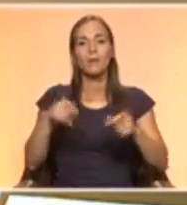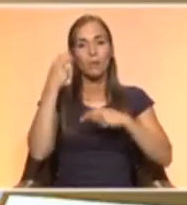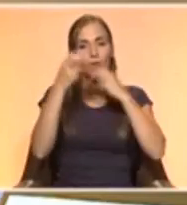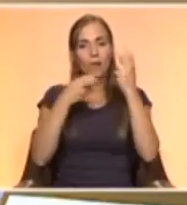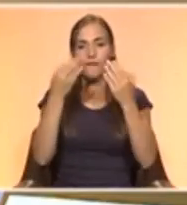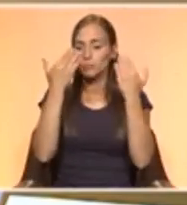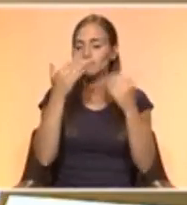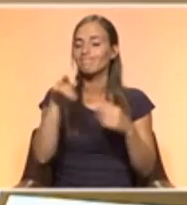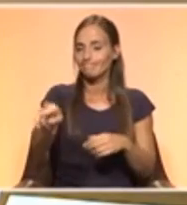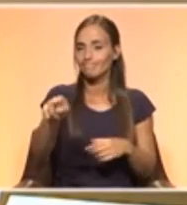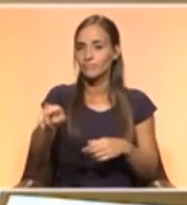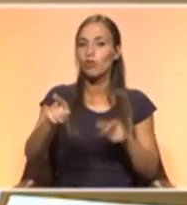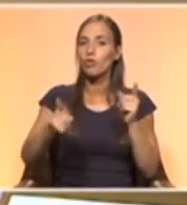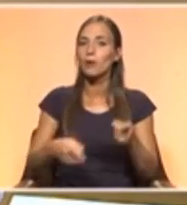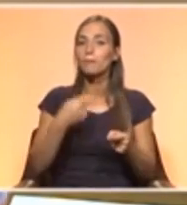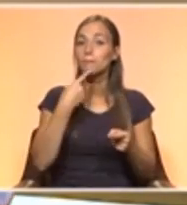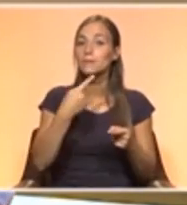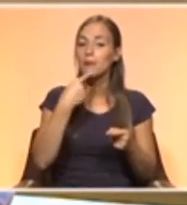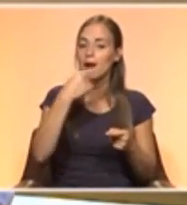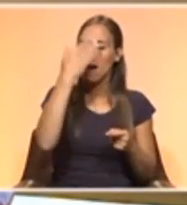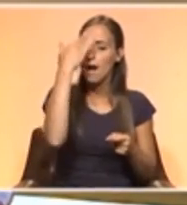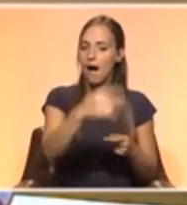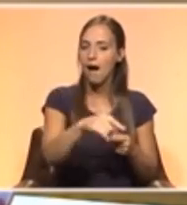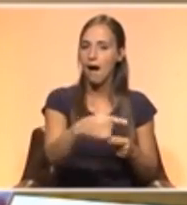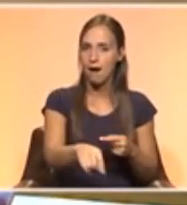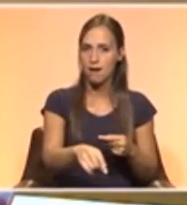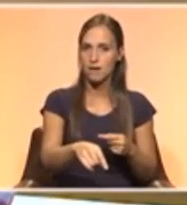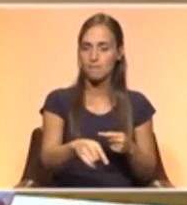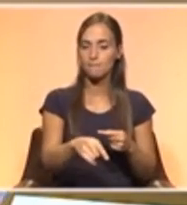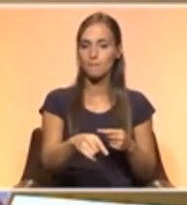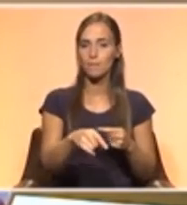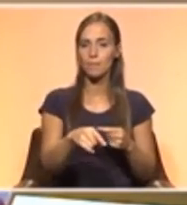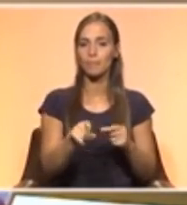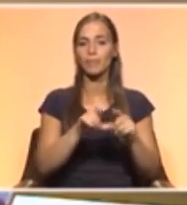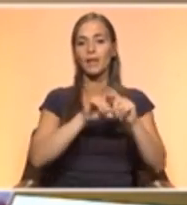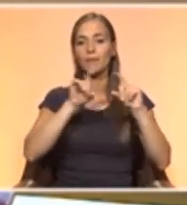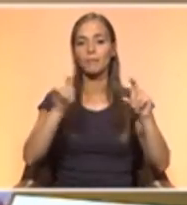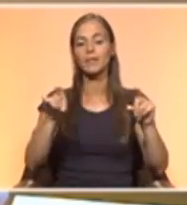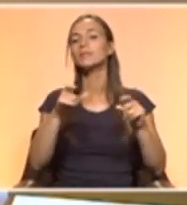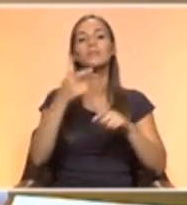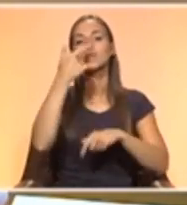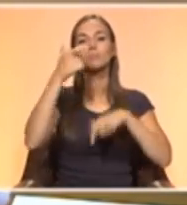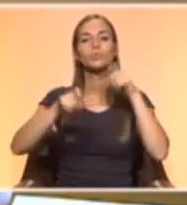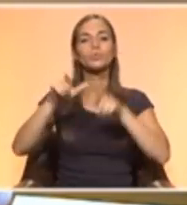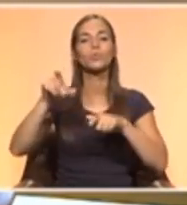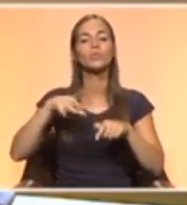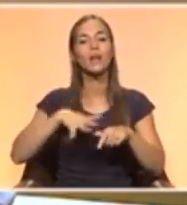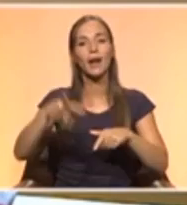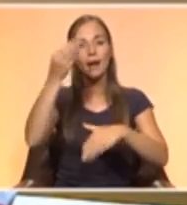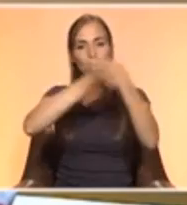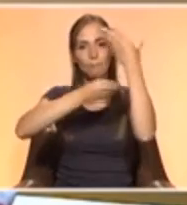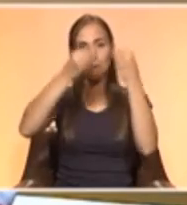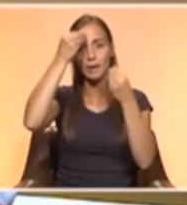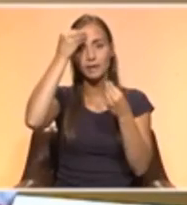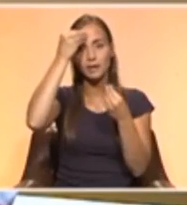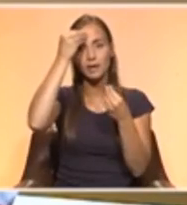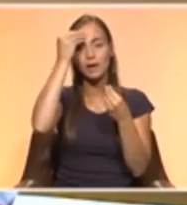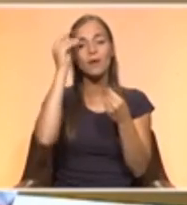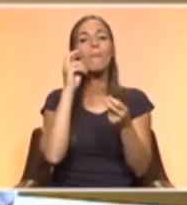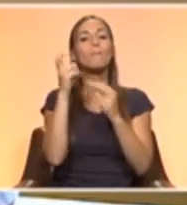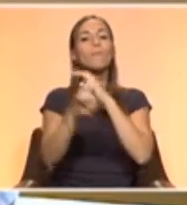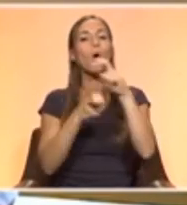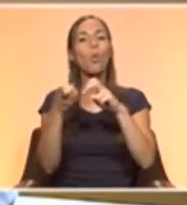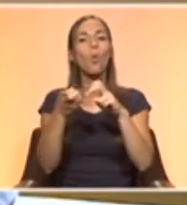fase começam a perceber que há muito potencial eh e tanto as empresas como as pessoas que se querem formar nessa área há cada vez mais procura de